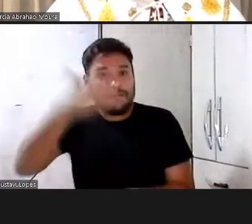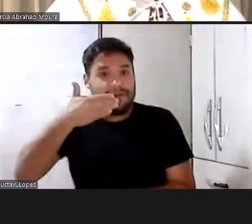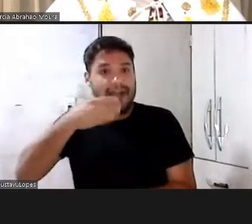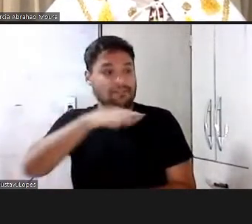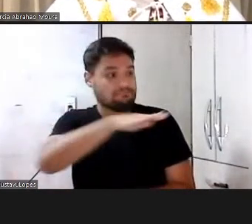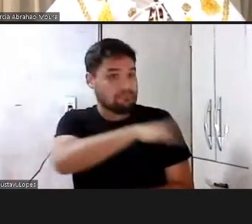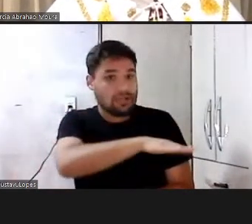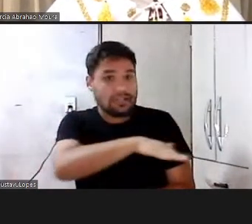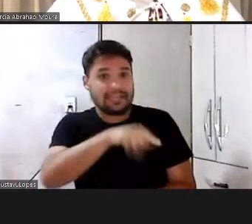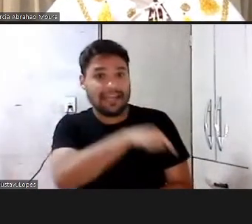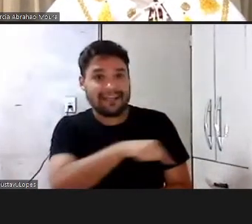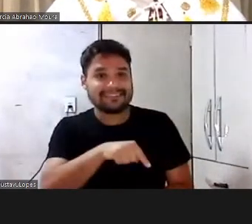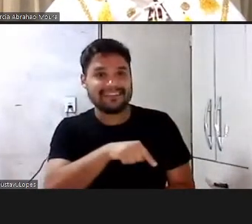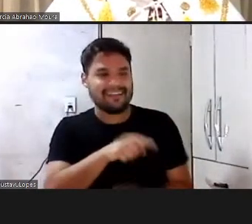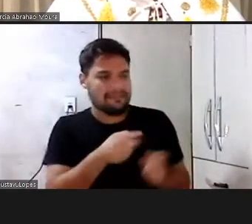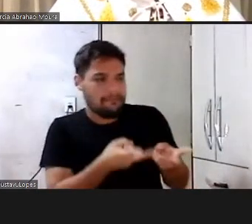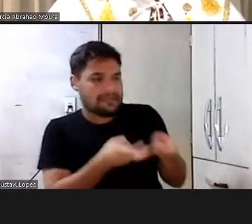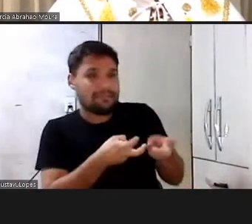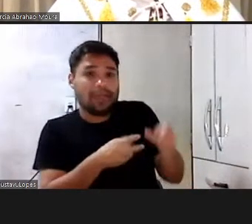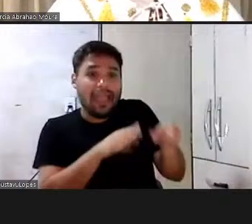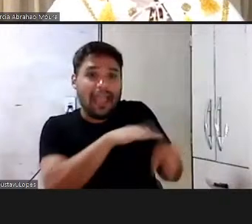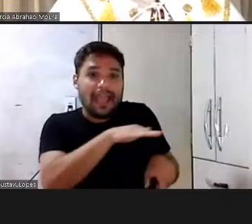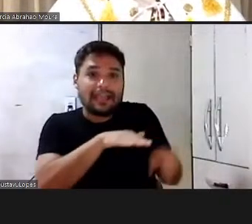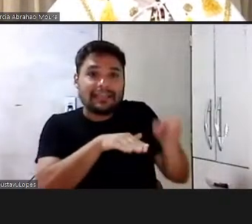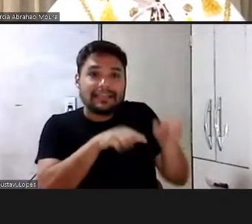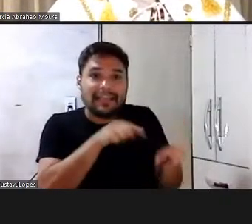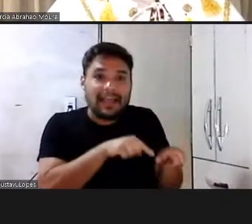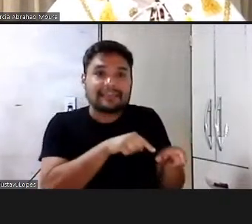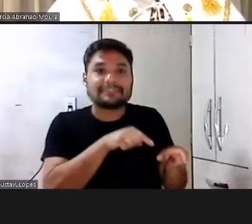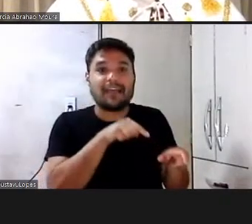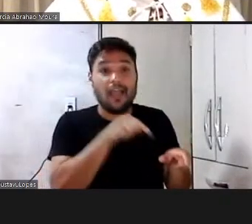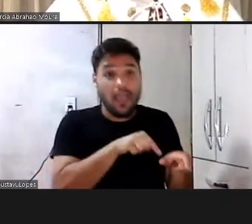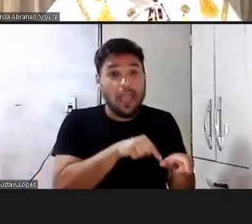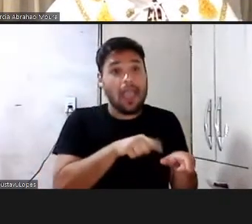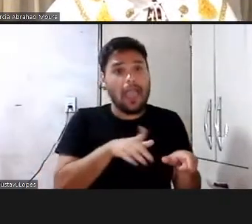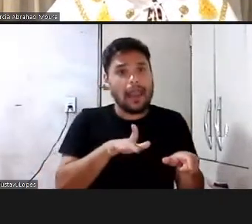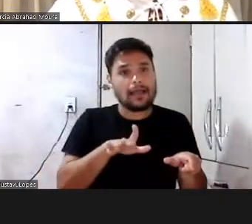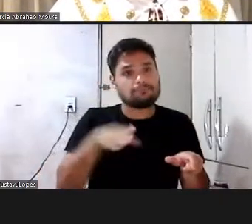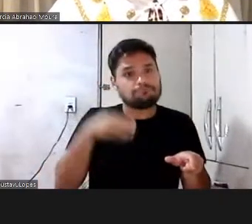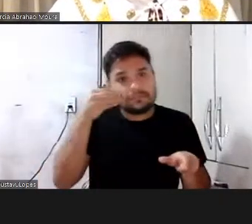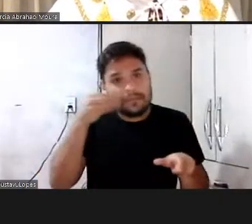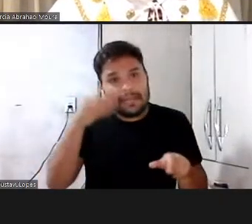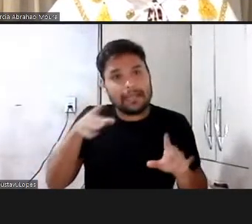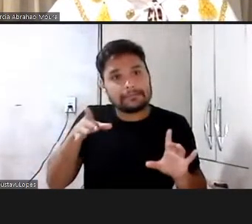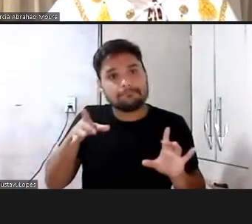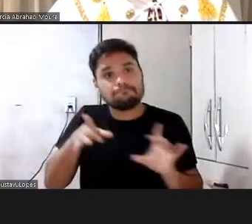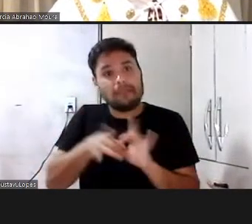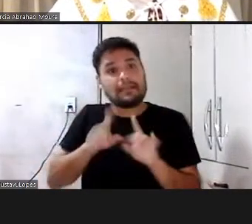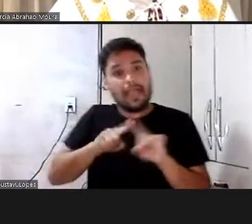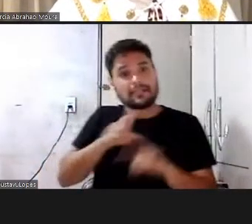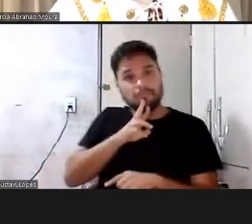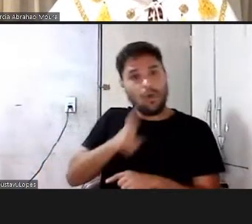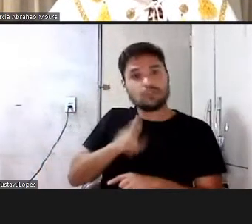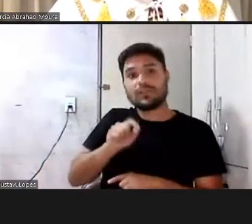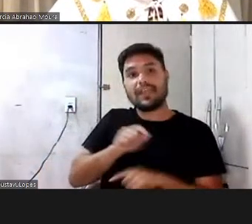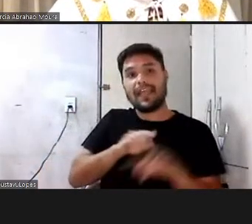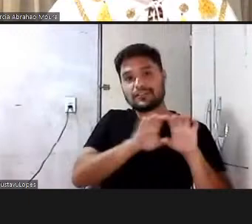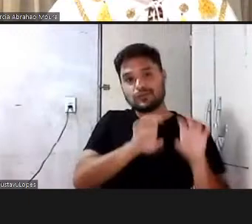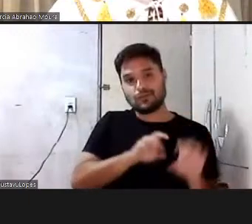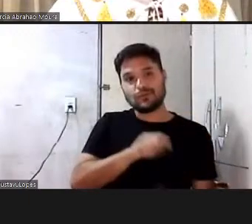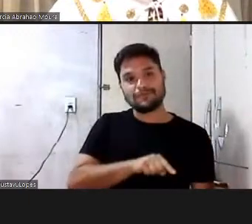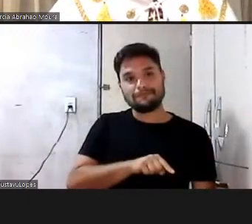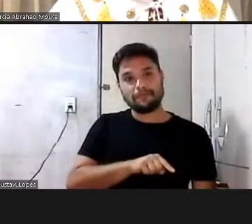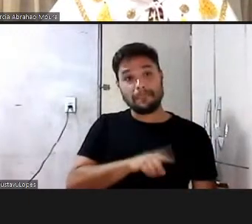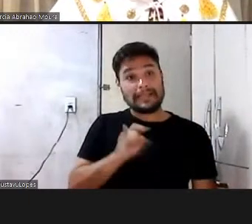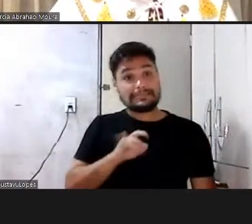que se evidencia que a criança é exposta à cadeia linear, mas responde ao que ela não ouve, à estrutura. Ao que ela não ouve